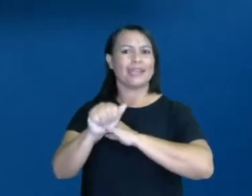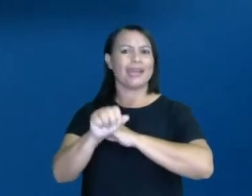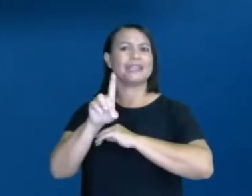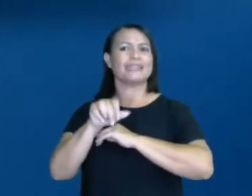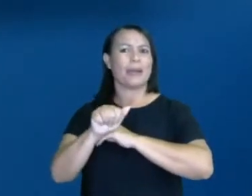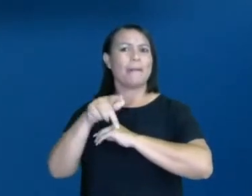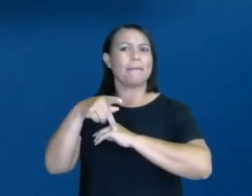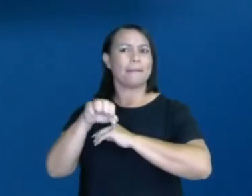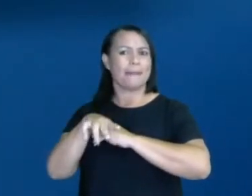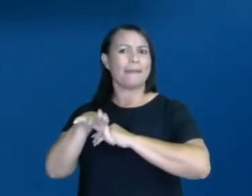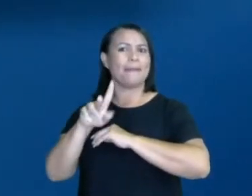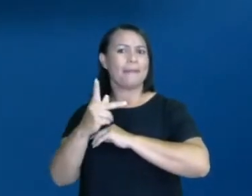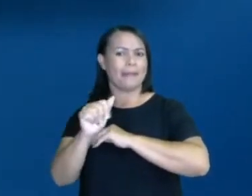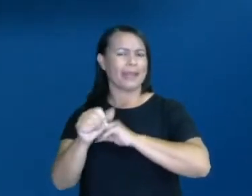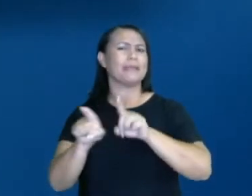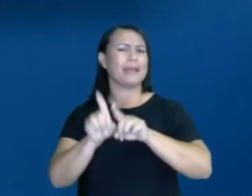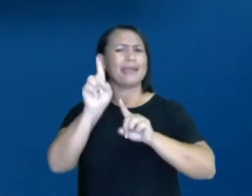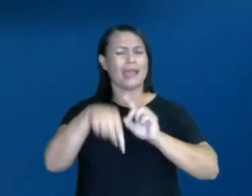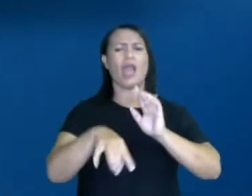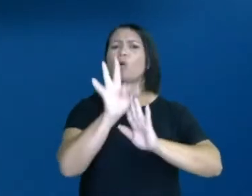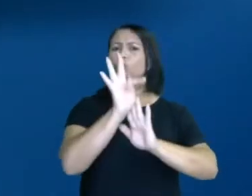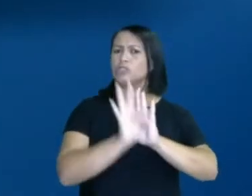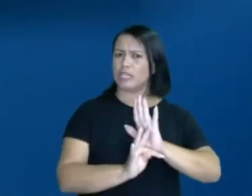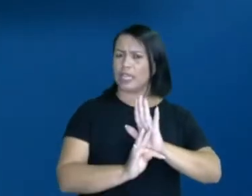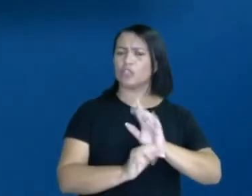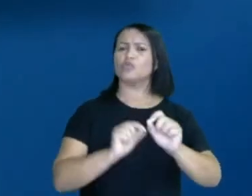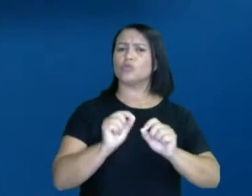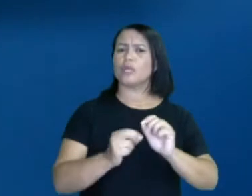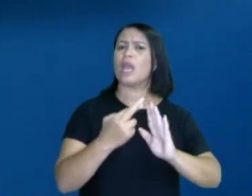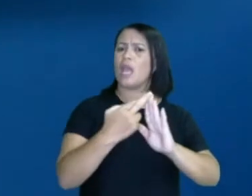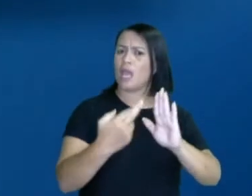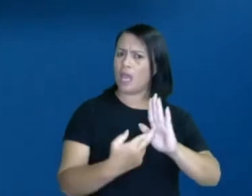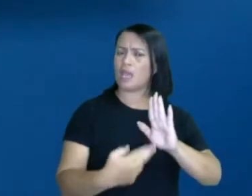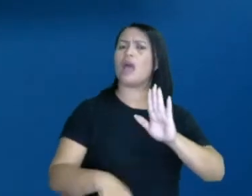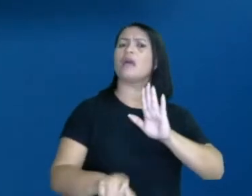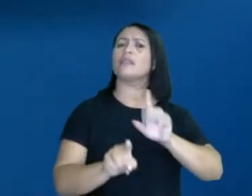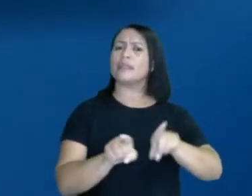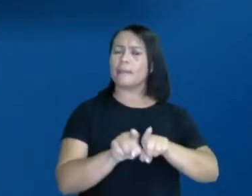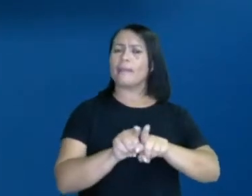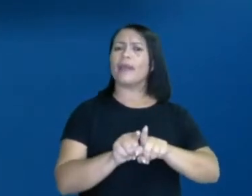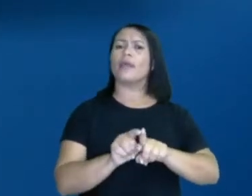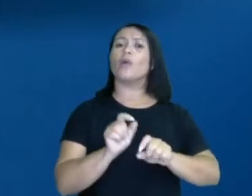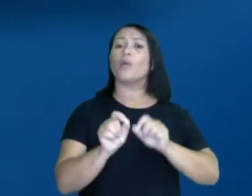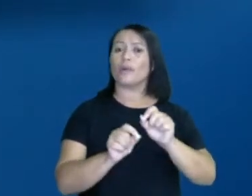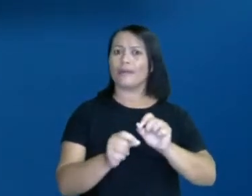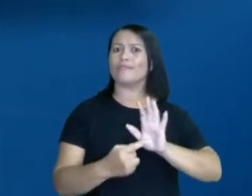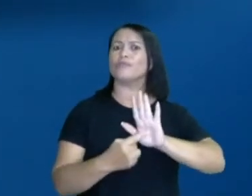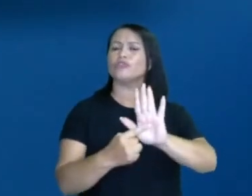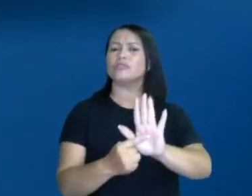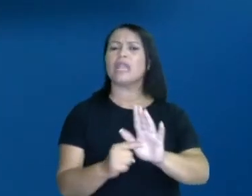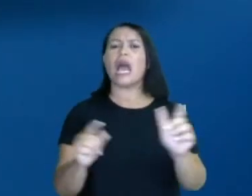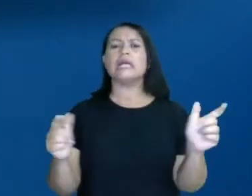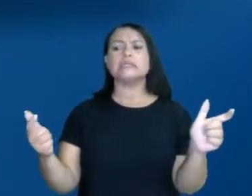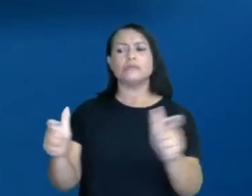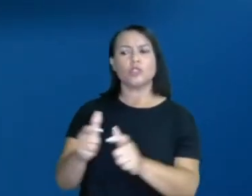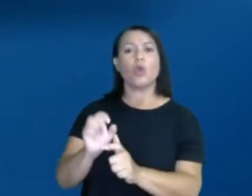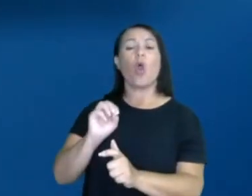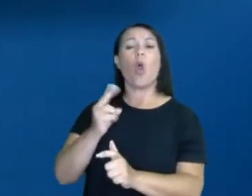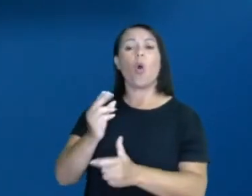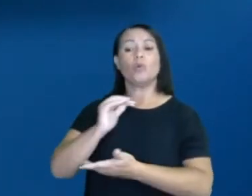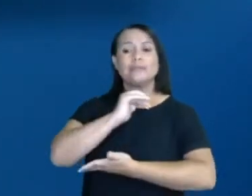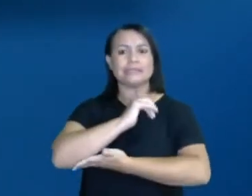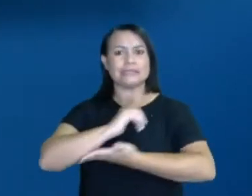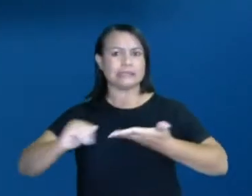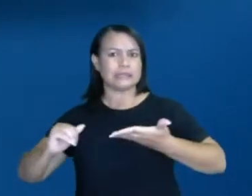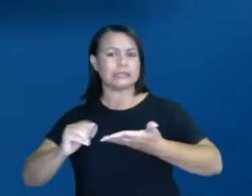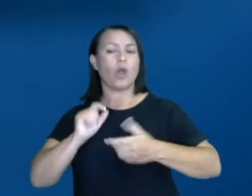é um texto normativo e legal, porque estabelece normas e regras que são voltadas a diminuir ou a excluir a